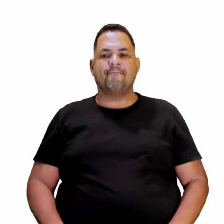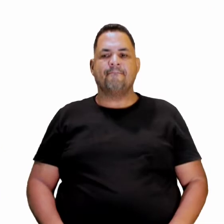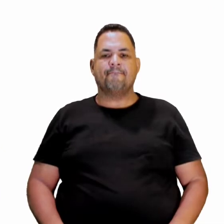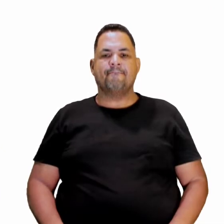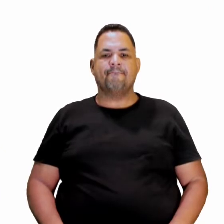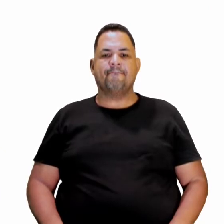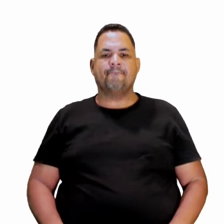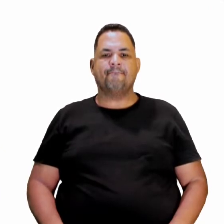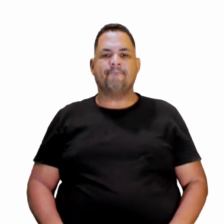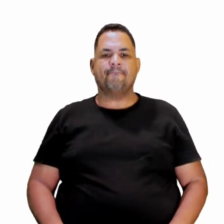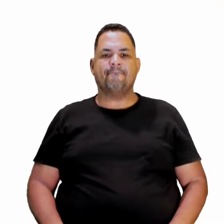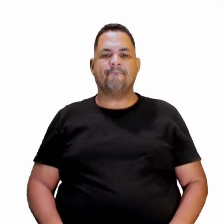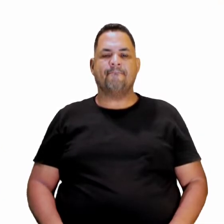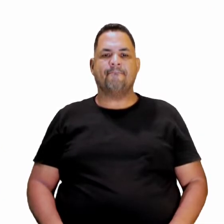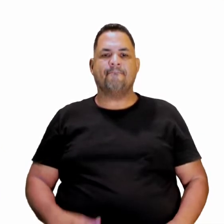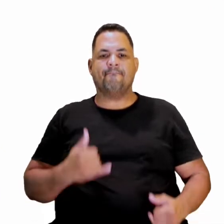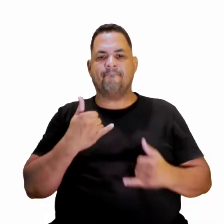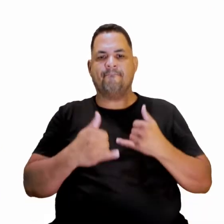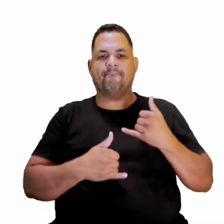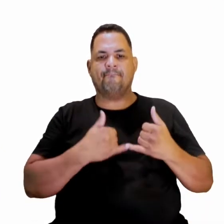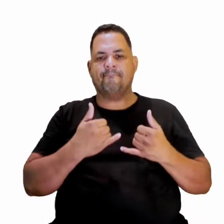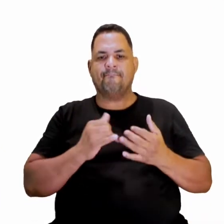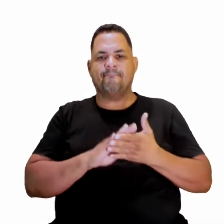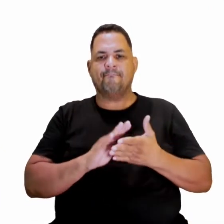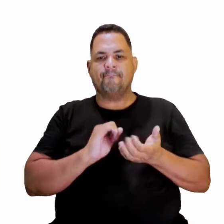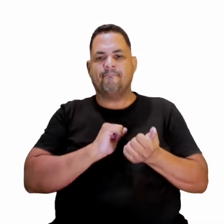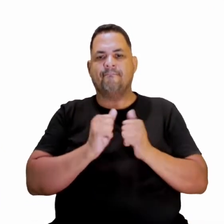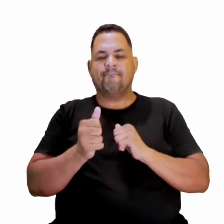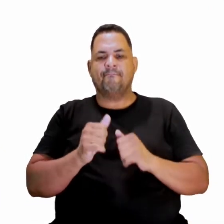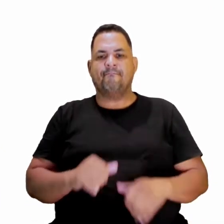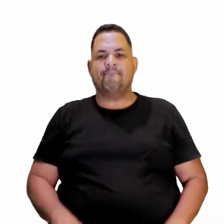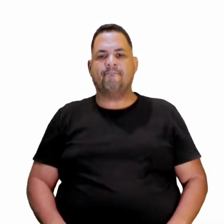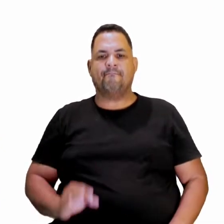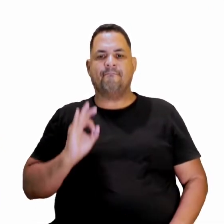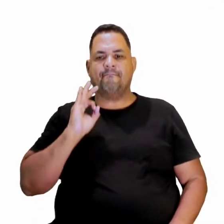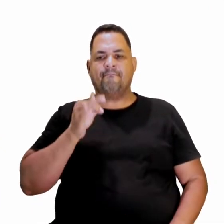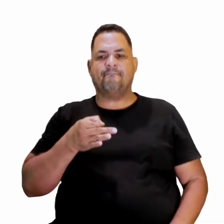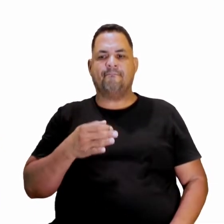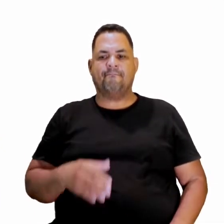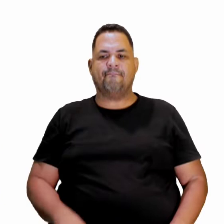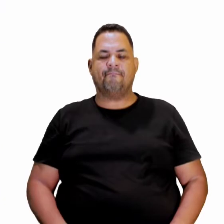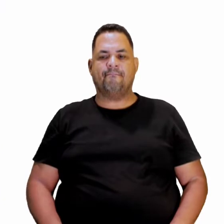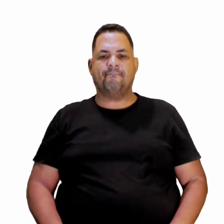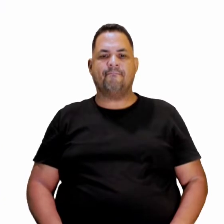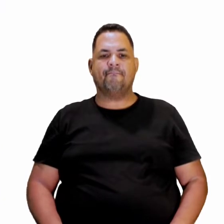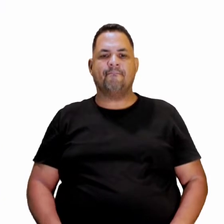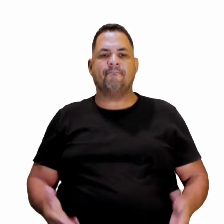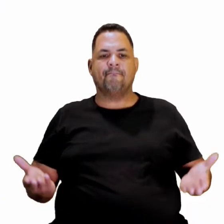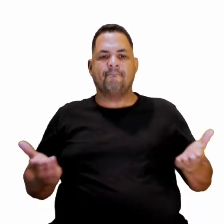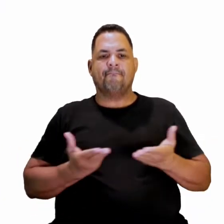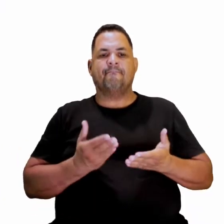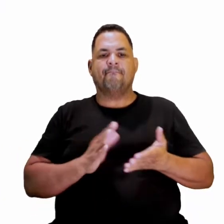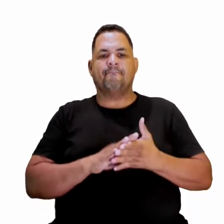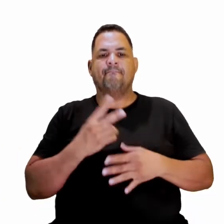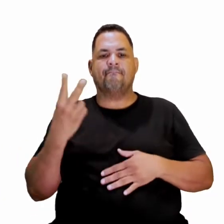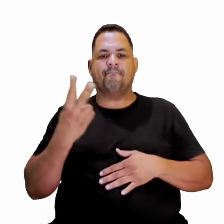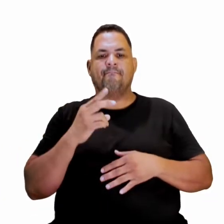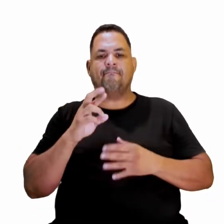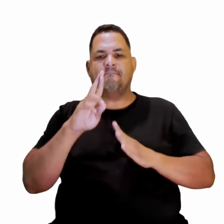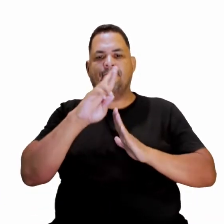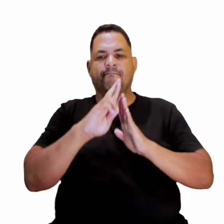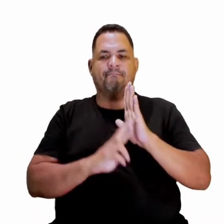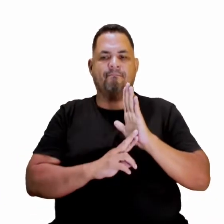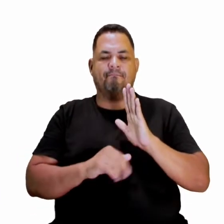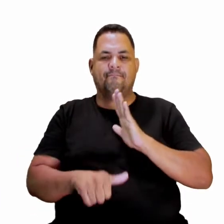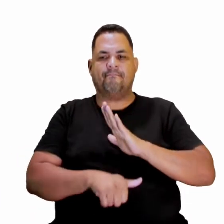To play, tocar, brincar, jogar, played, certo? Agora, a segunda regrinha. Essa